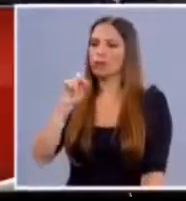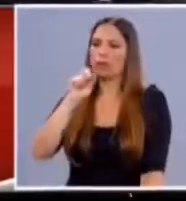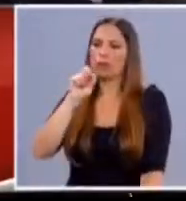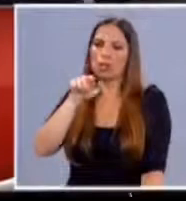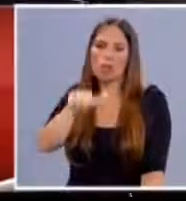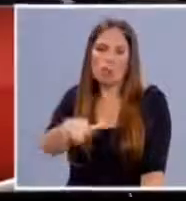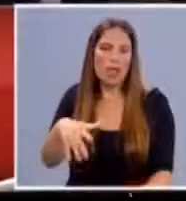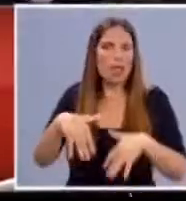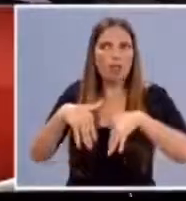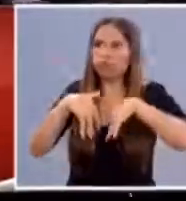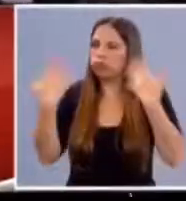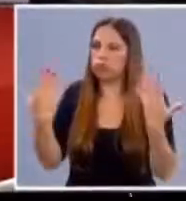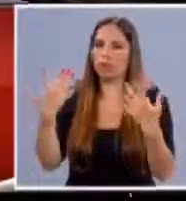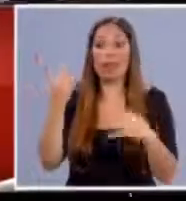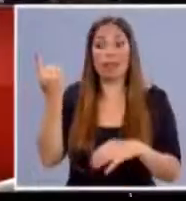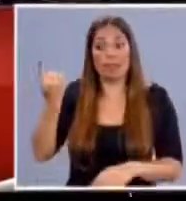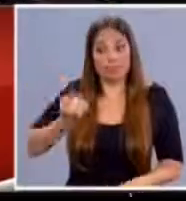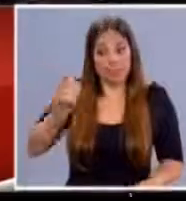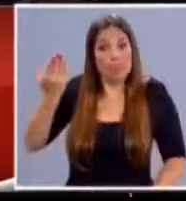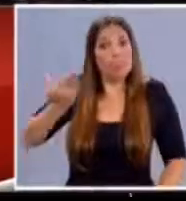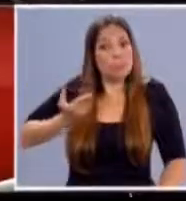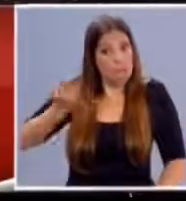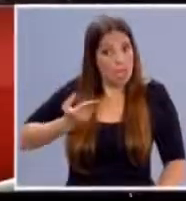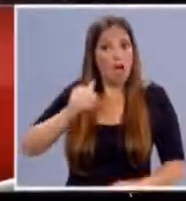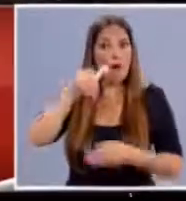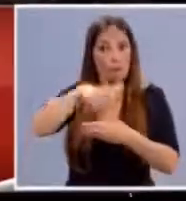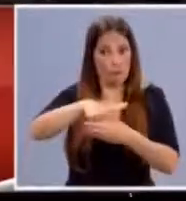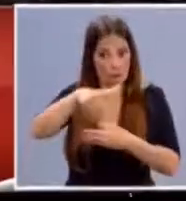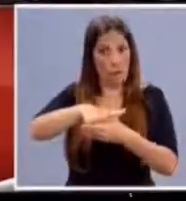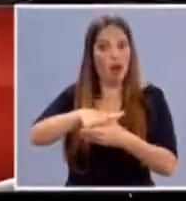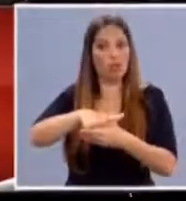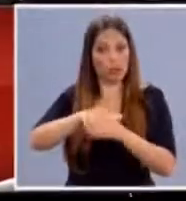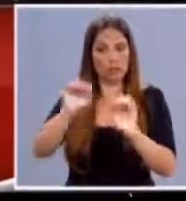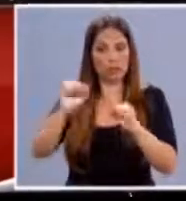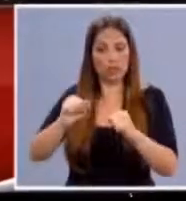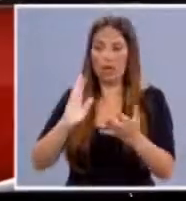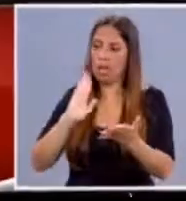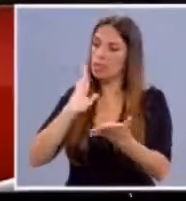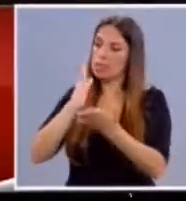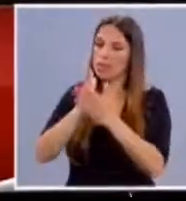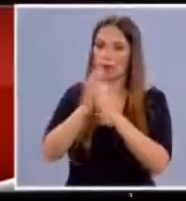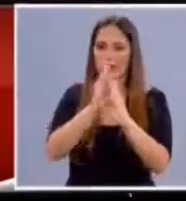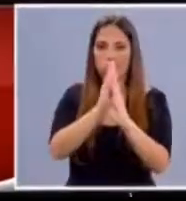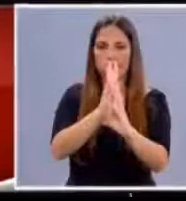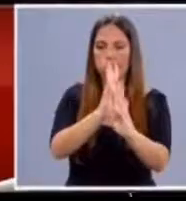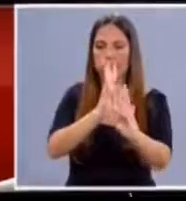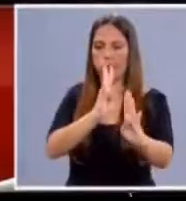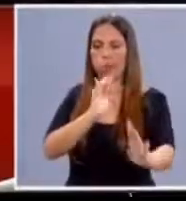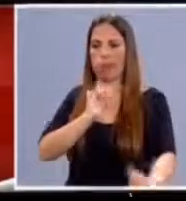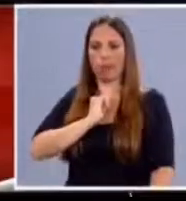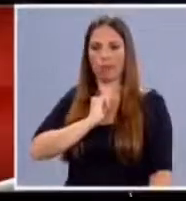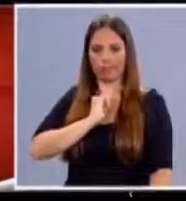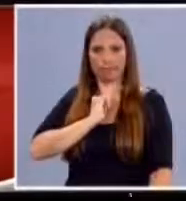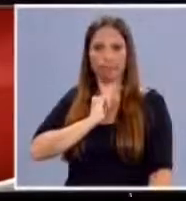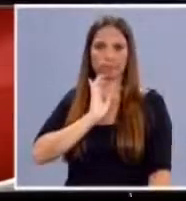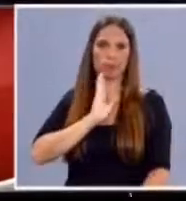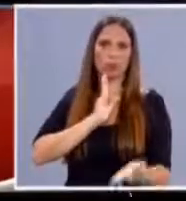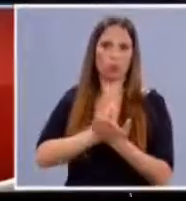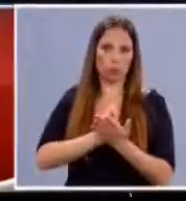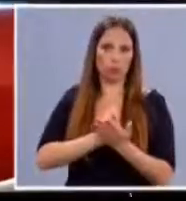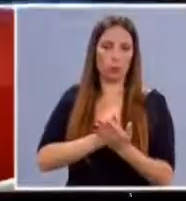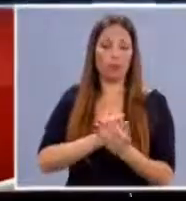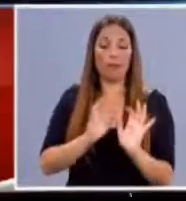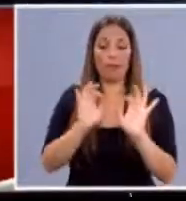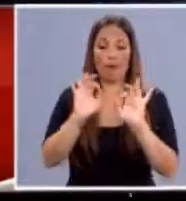esses terão todo o direito de votar até ao último sócio que estiver efetivamente na fila. Encerrarão às 20